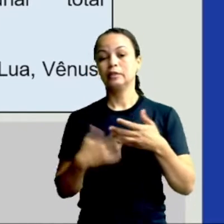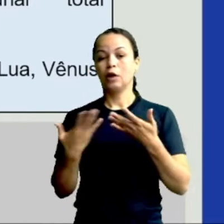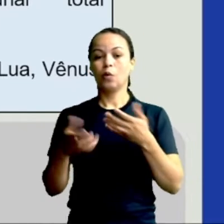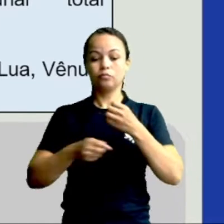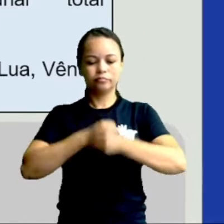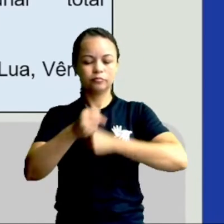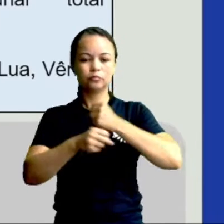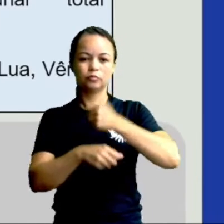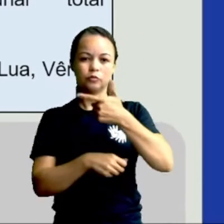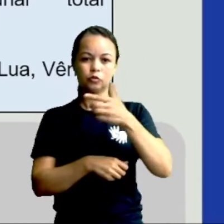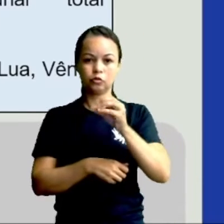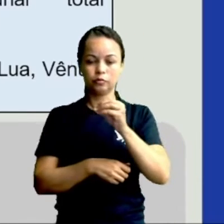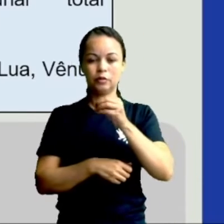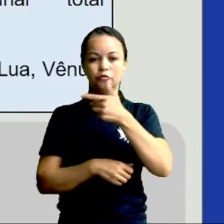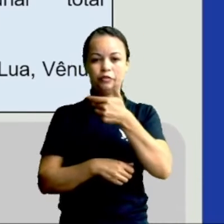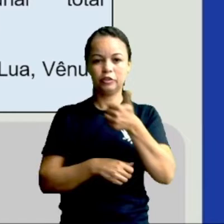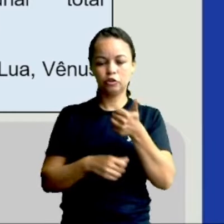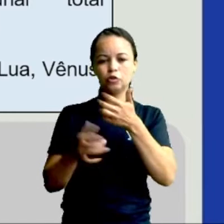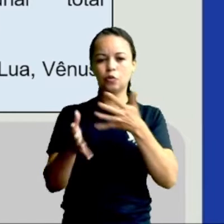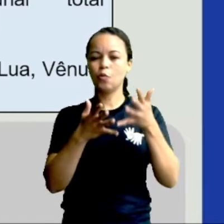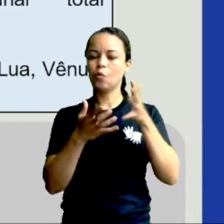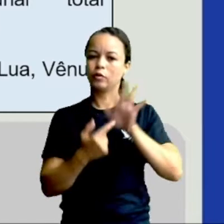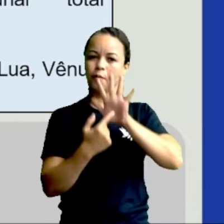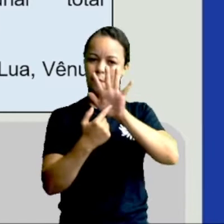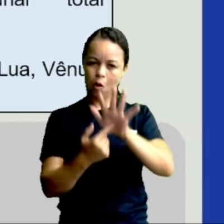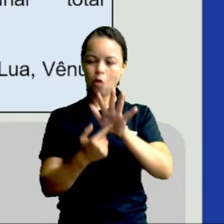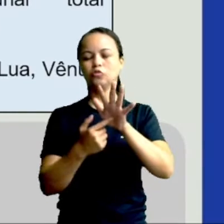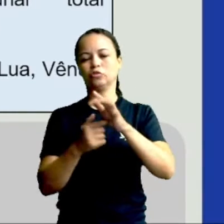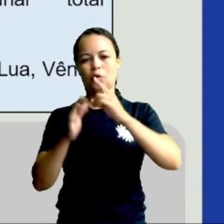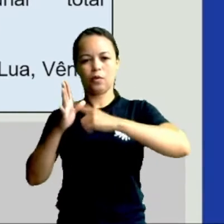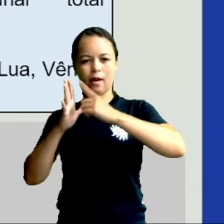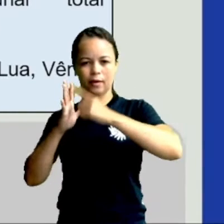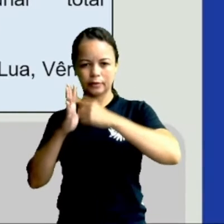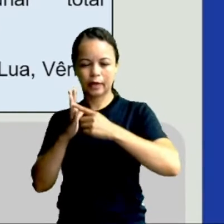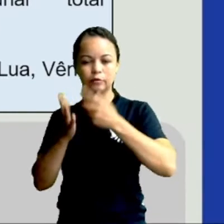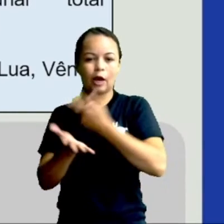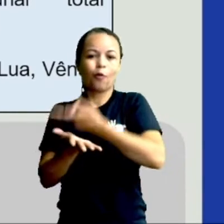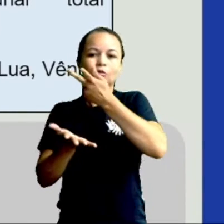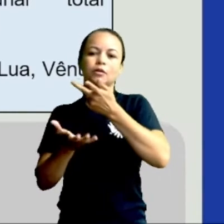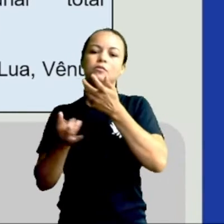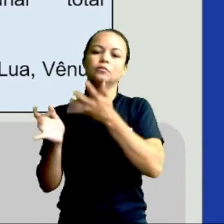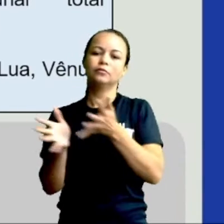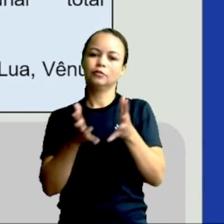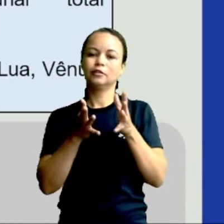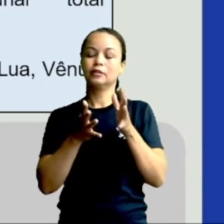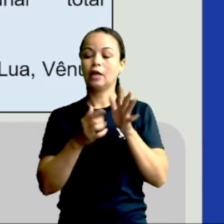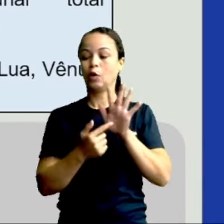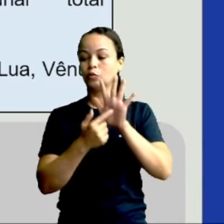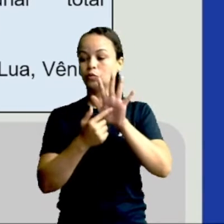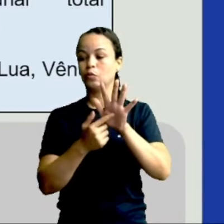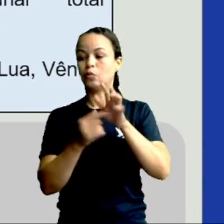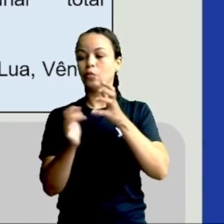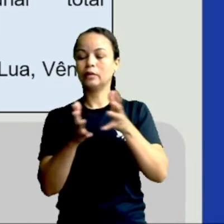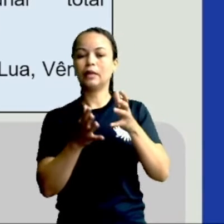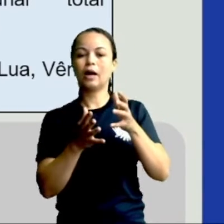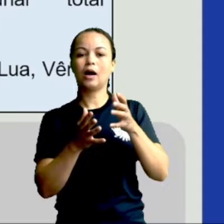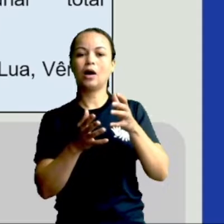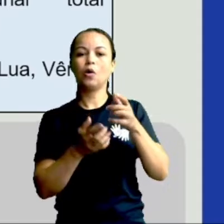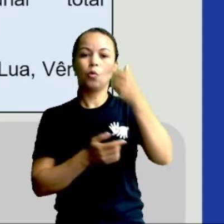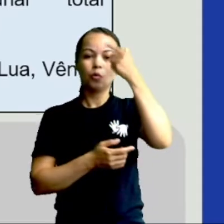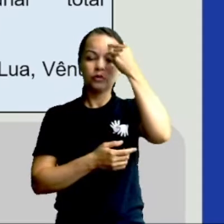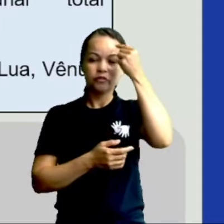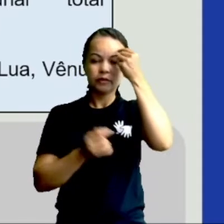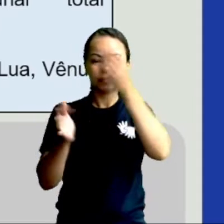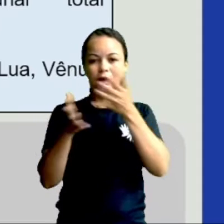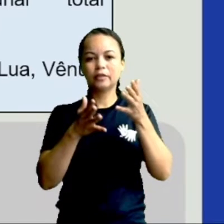2021 visíveis no Brasil. Tá aí o calendário, né, astronômico que foi do Observatório da Universidade Federal de